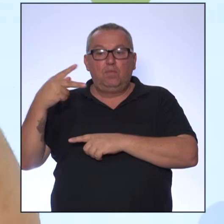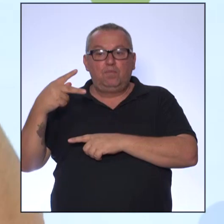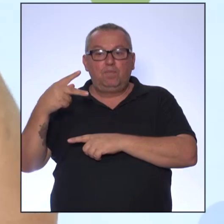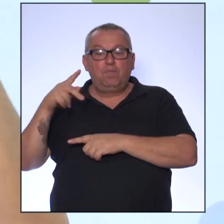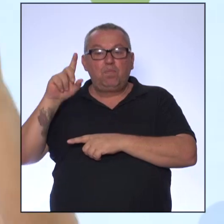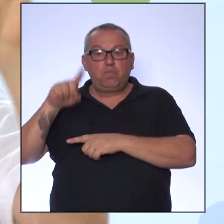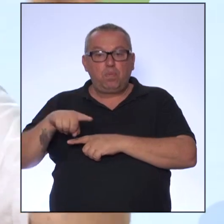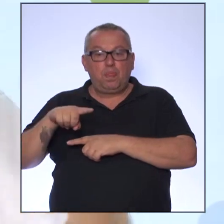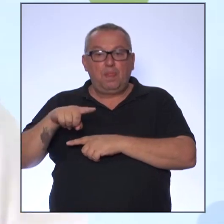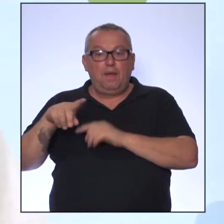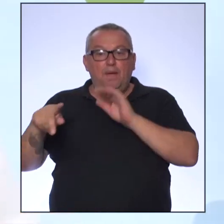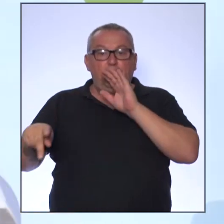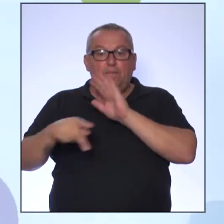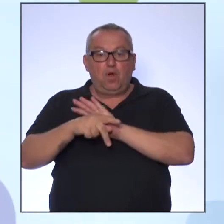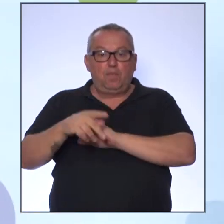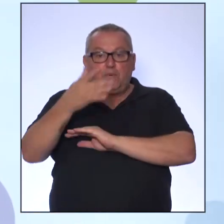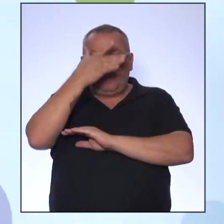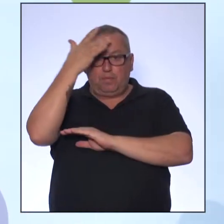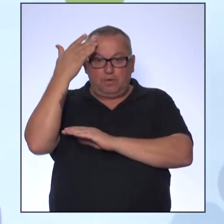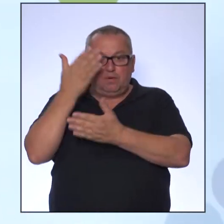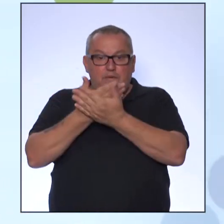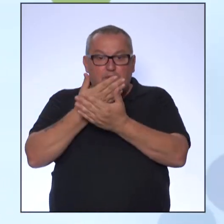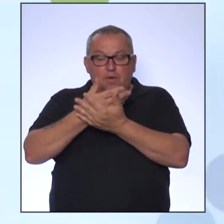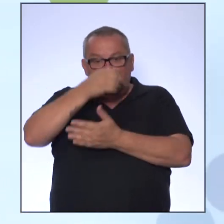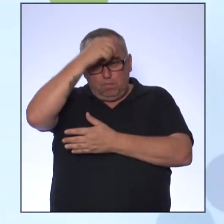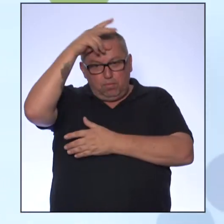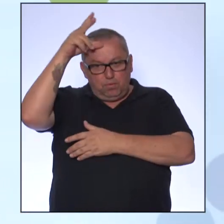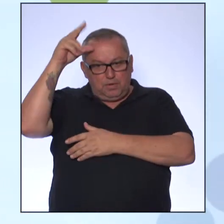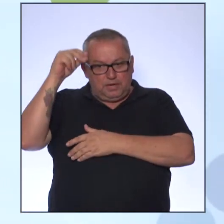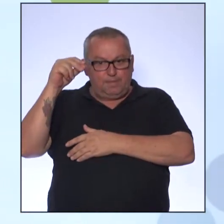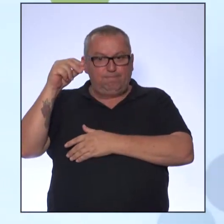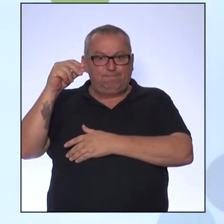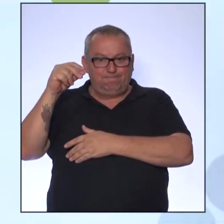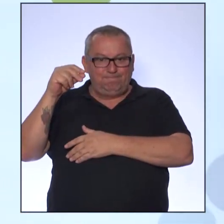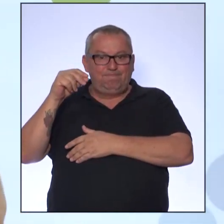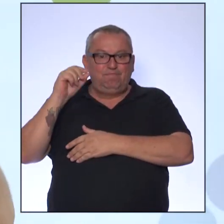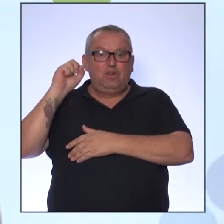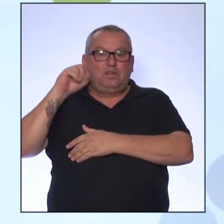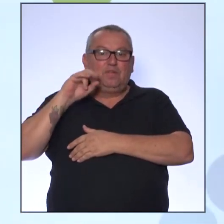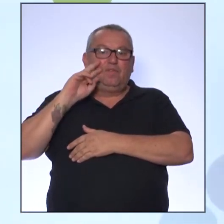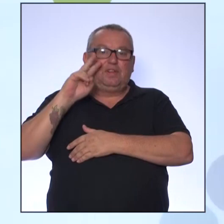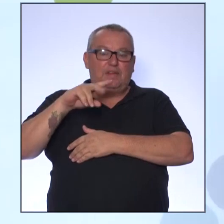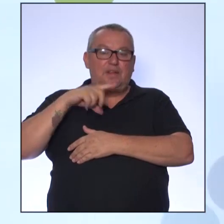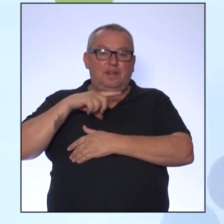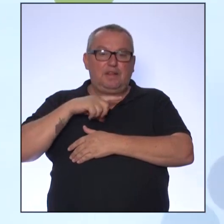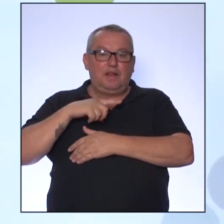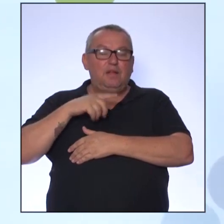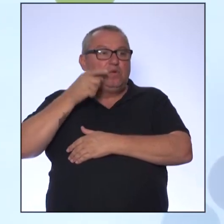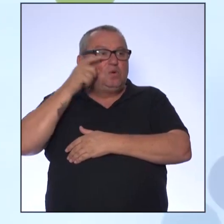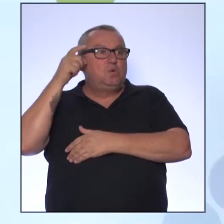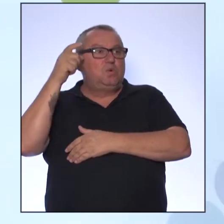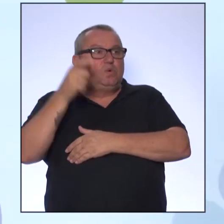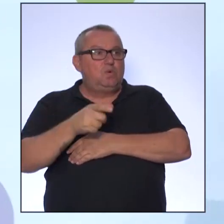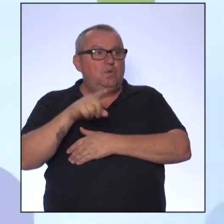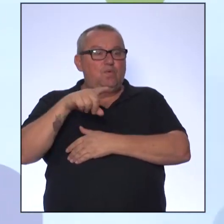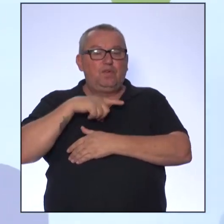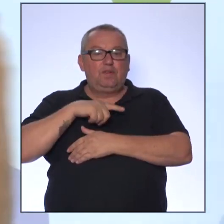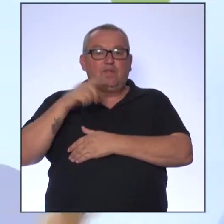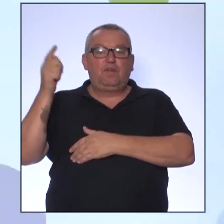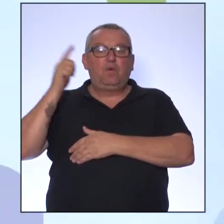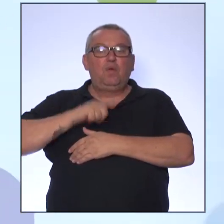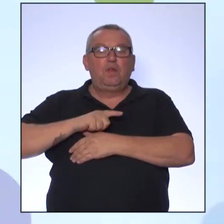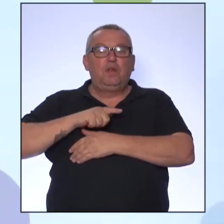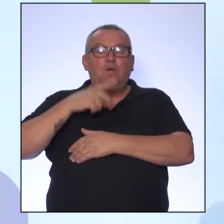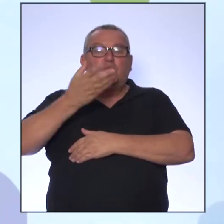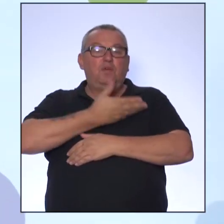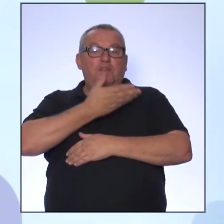são exclusivas para alunos da escola pública. Então veja, se você está aí com interesse, você só vai concorrer com